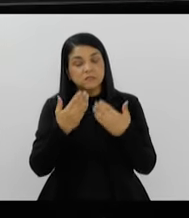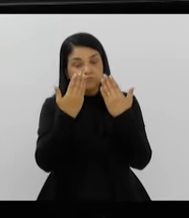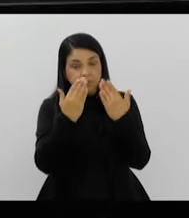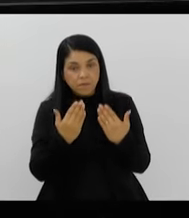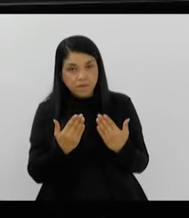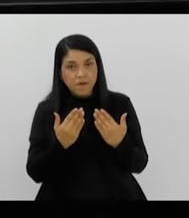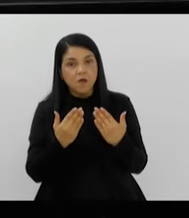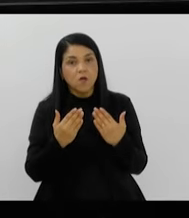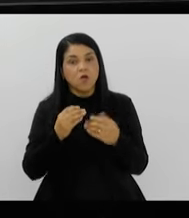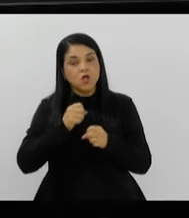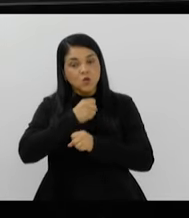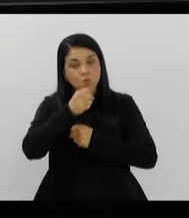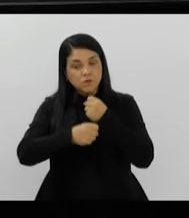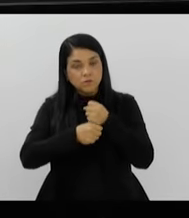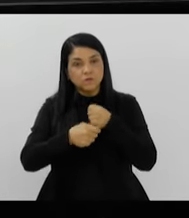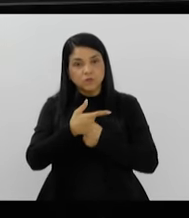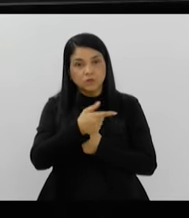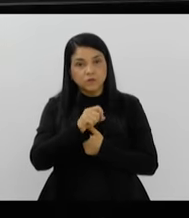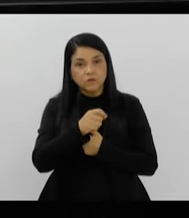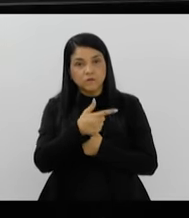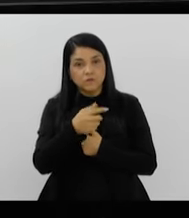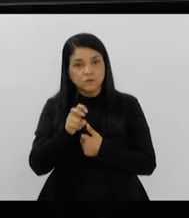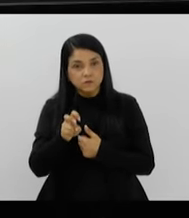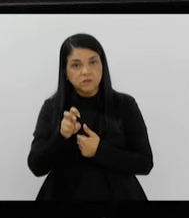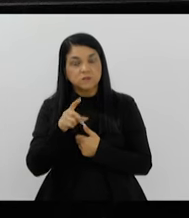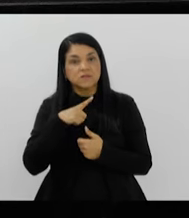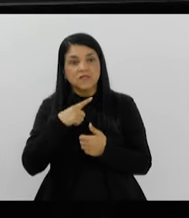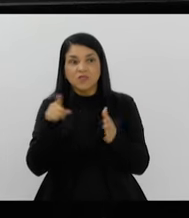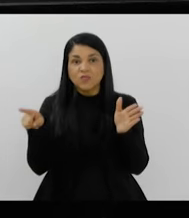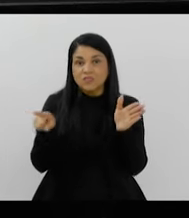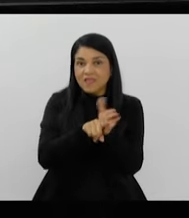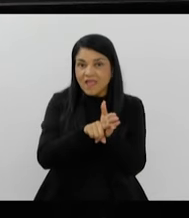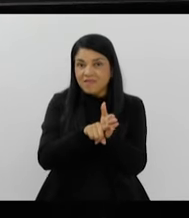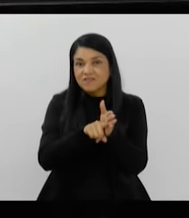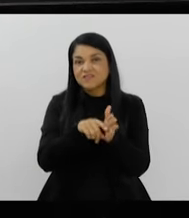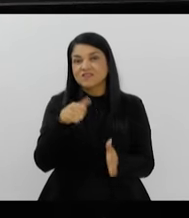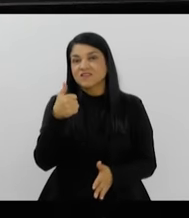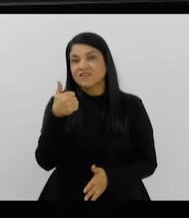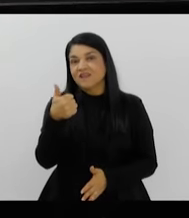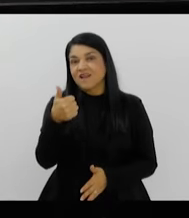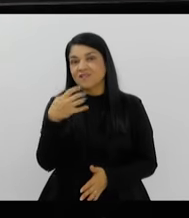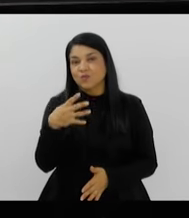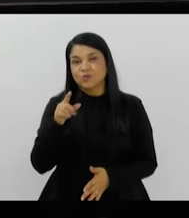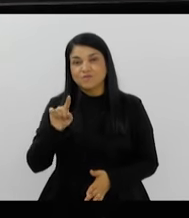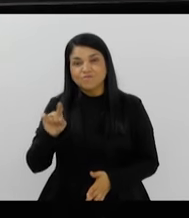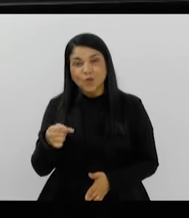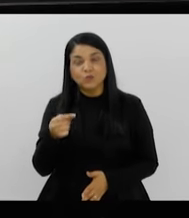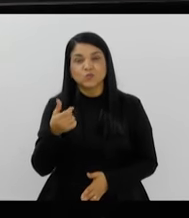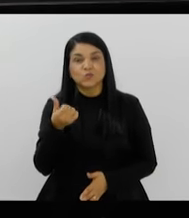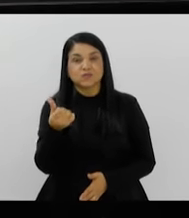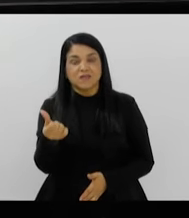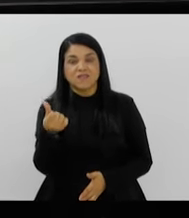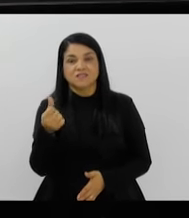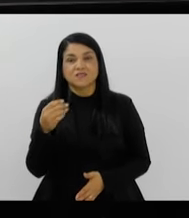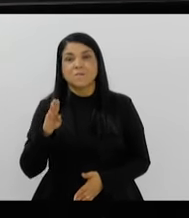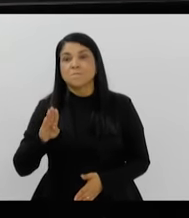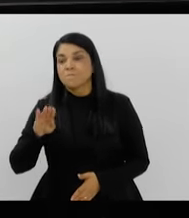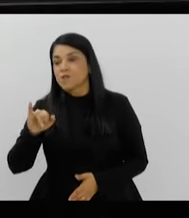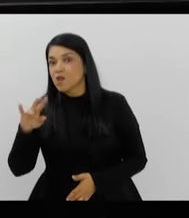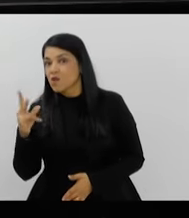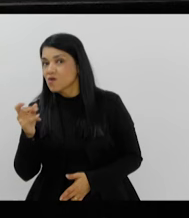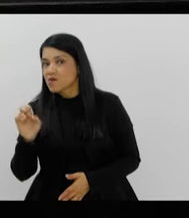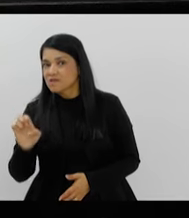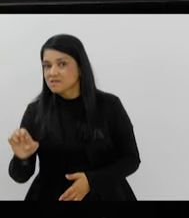de 2025 nós temos uma previsão de um déficit de 14,6 bilhões. E que quando